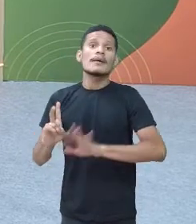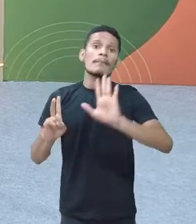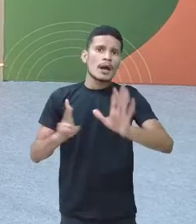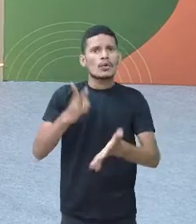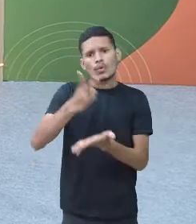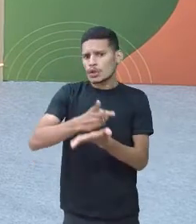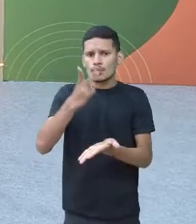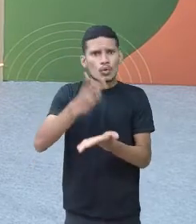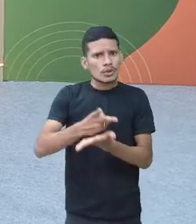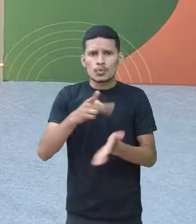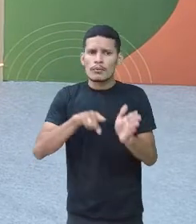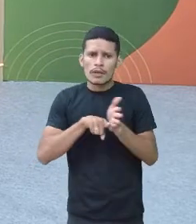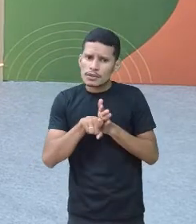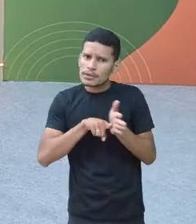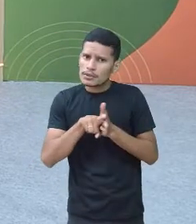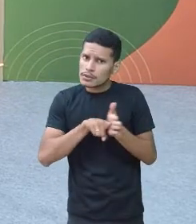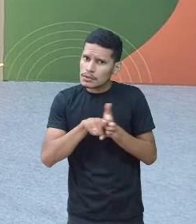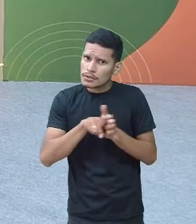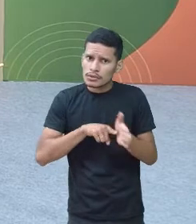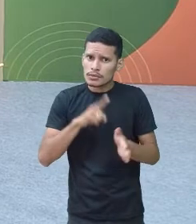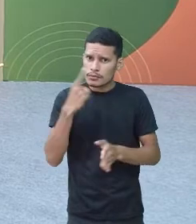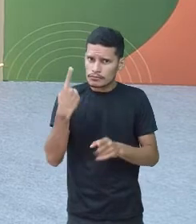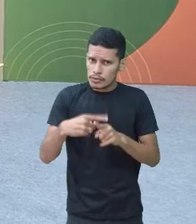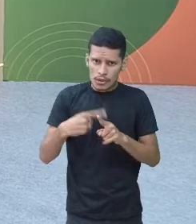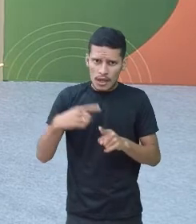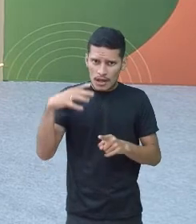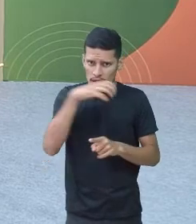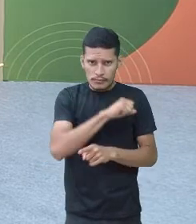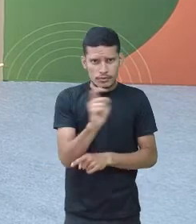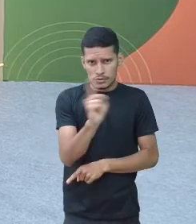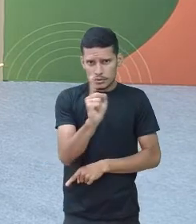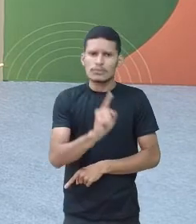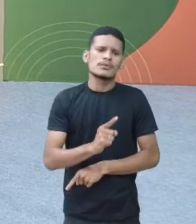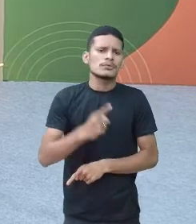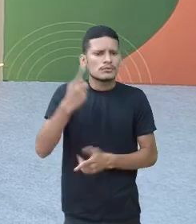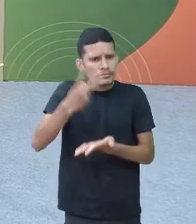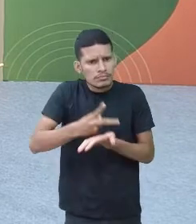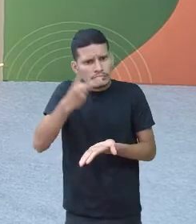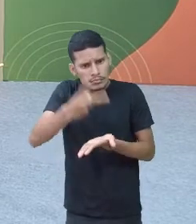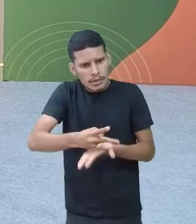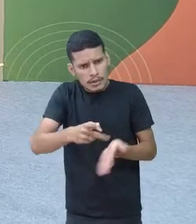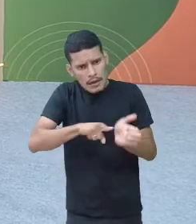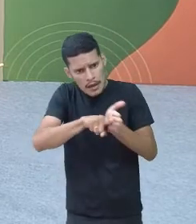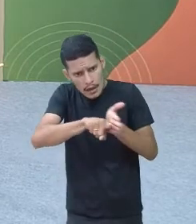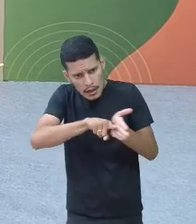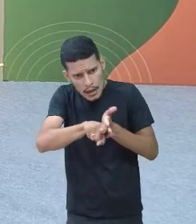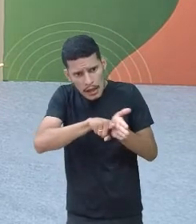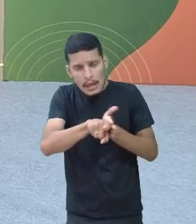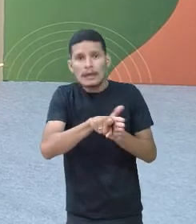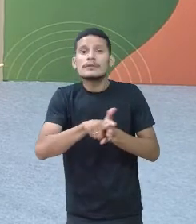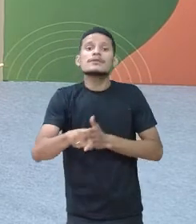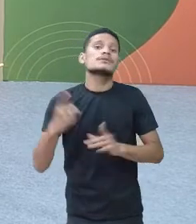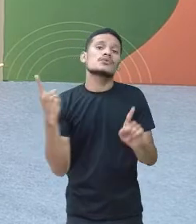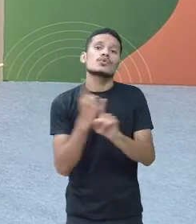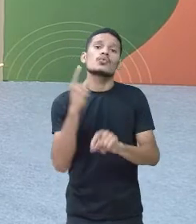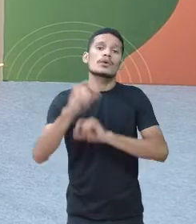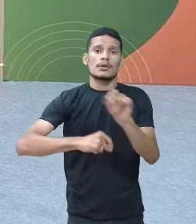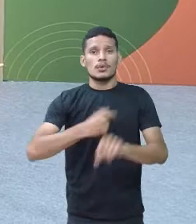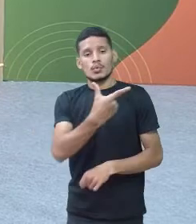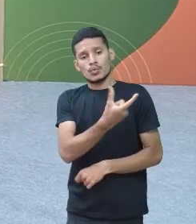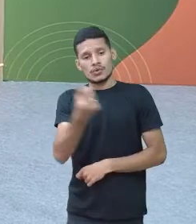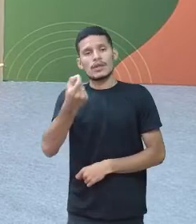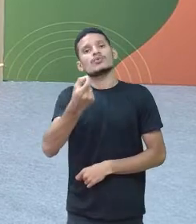continuou se investigando, porque assim também não é de imediato. Continuou tendo uma investigação e mais de 200